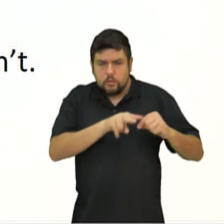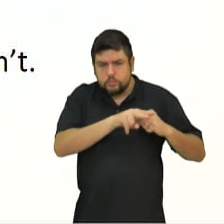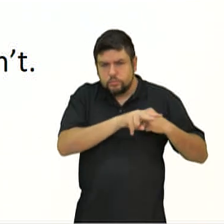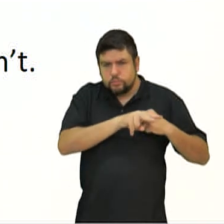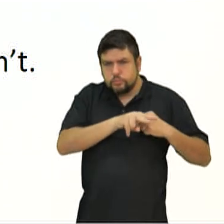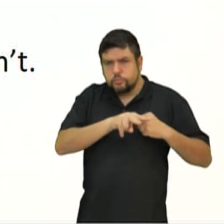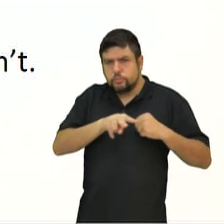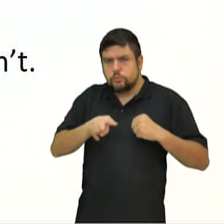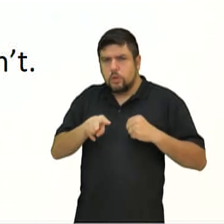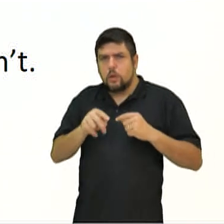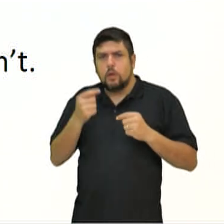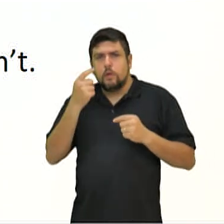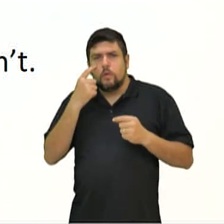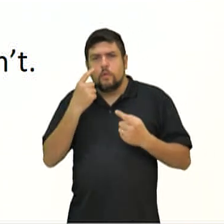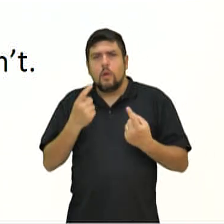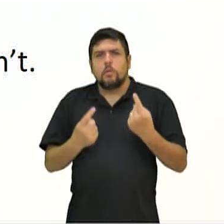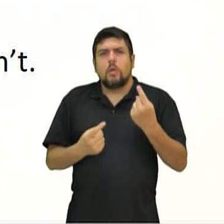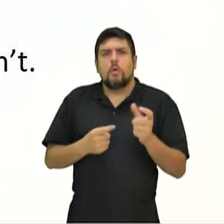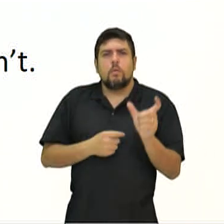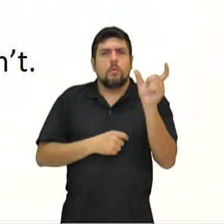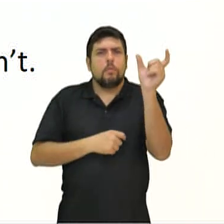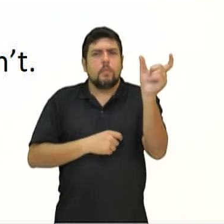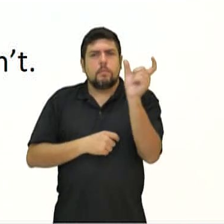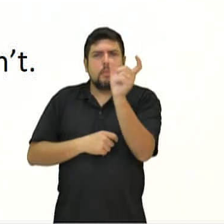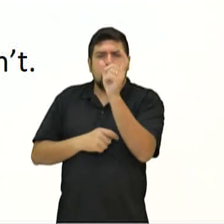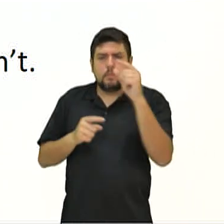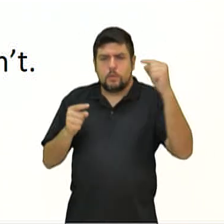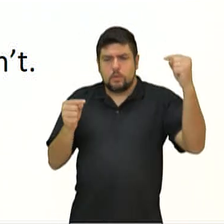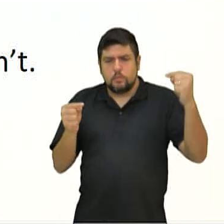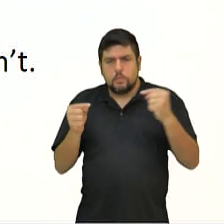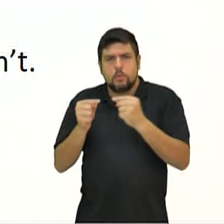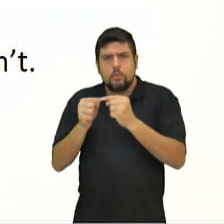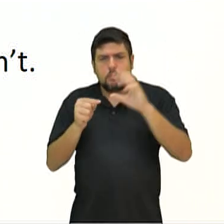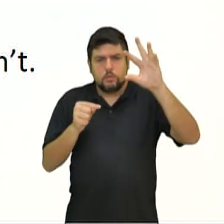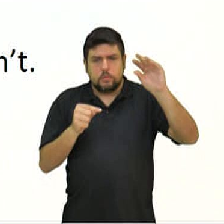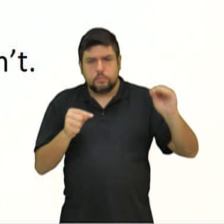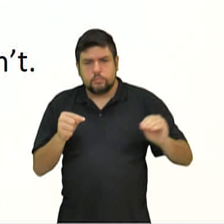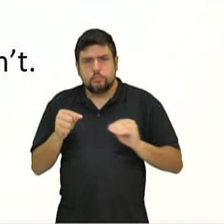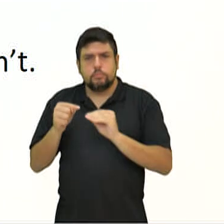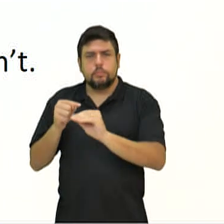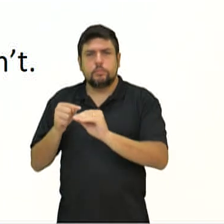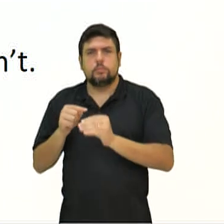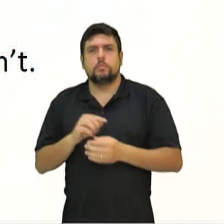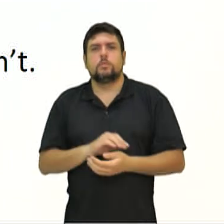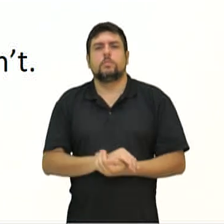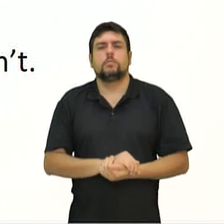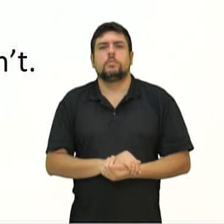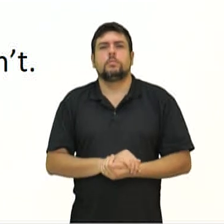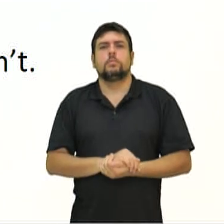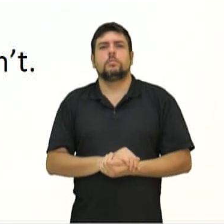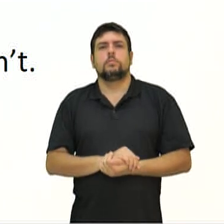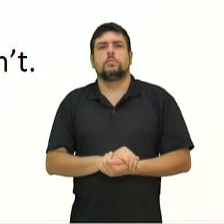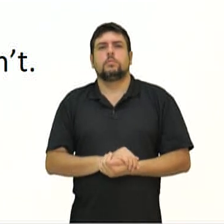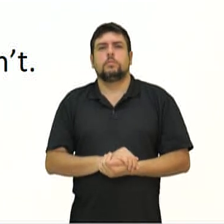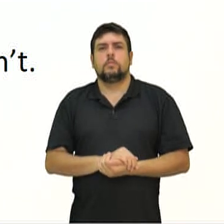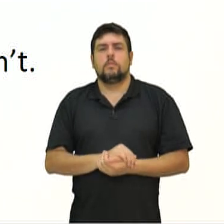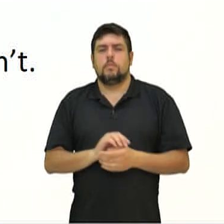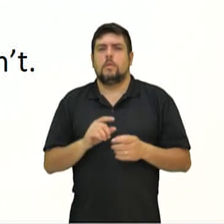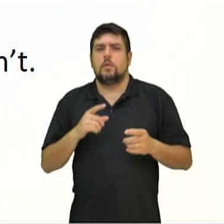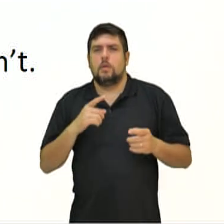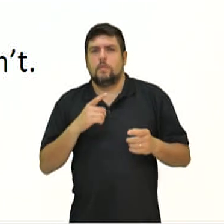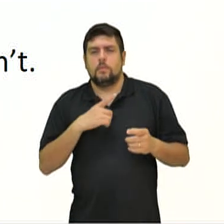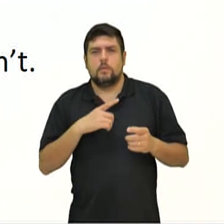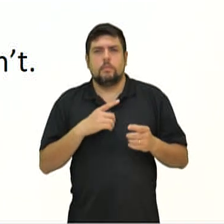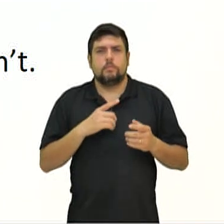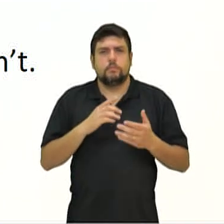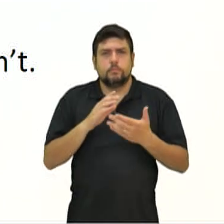what you can, not what you can't, and be kind to. Aqui, o que talvez seria de palavras novas